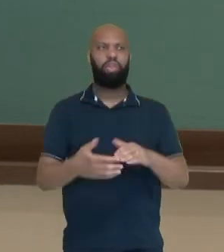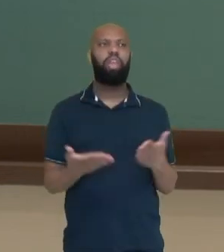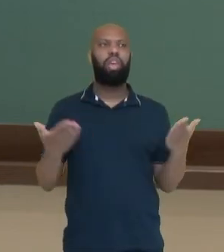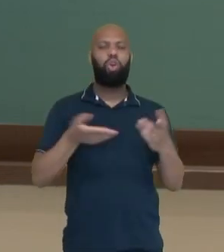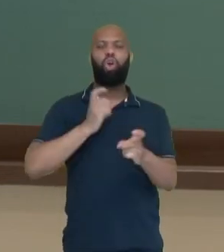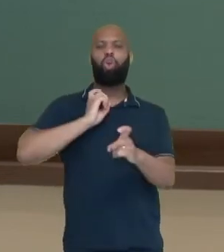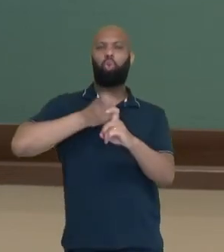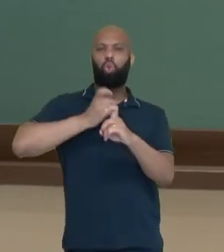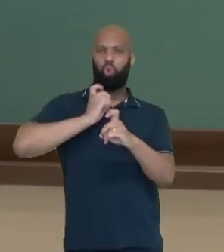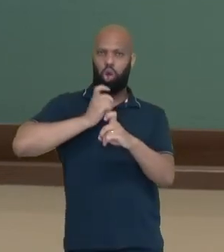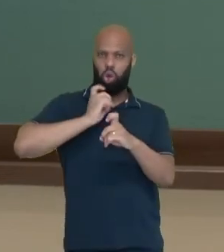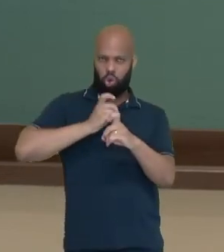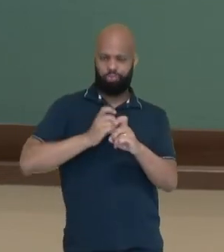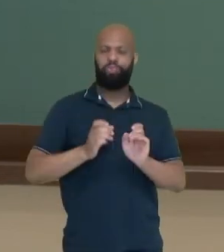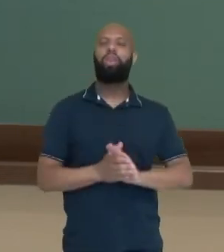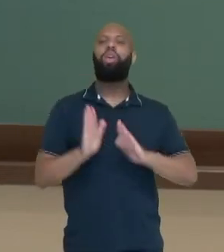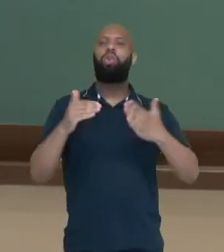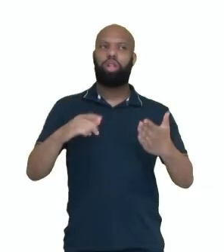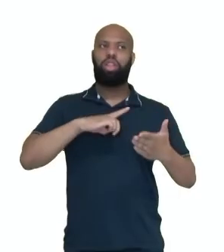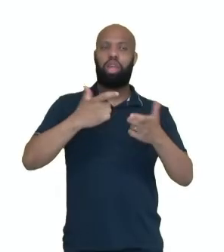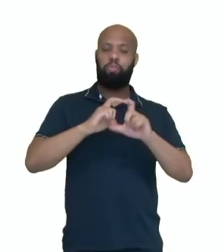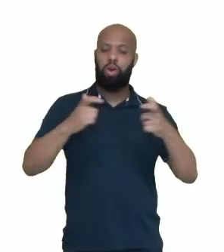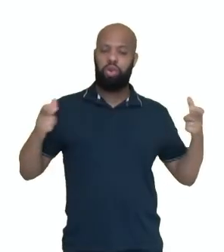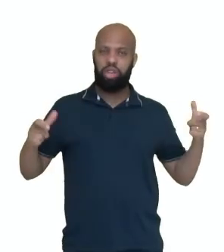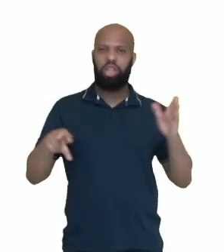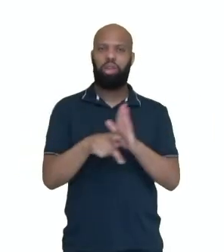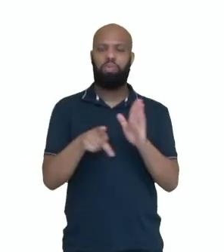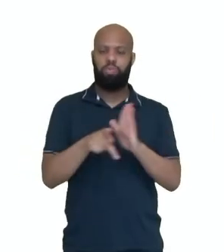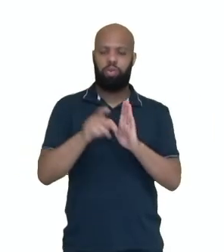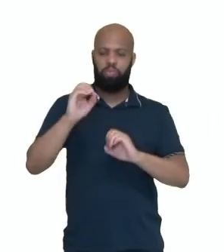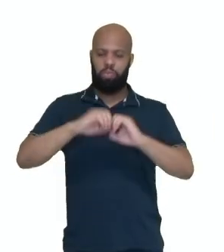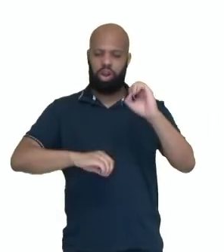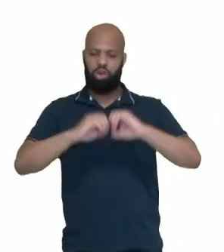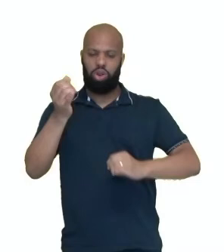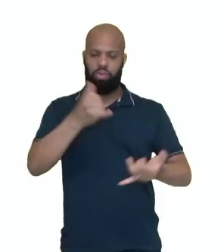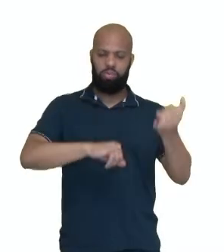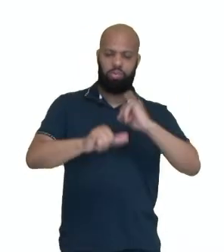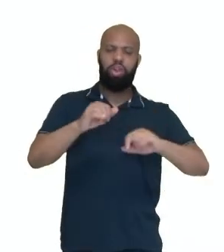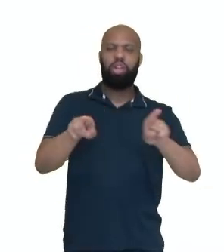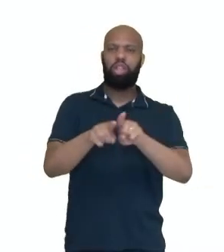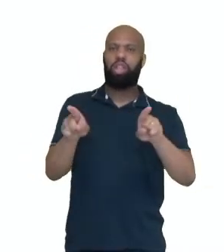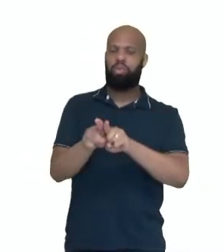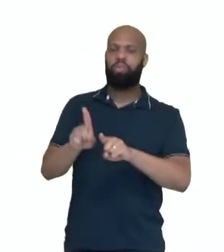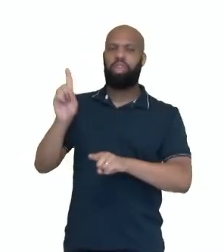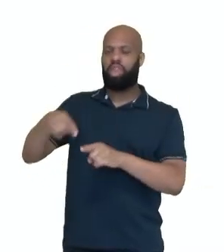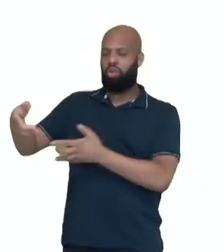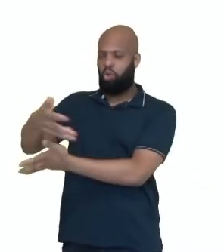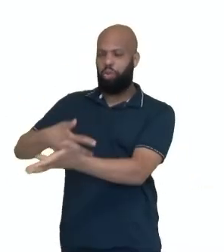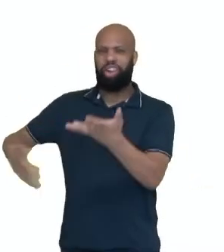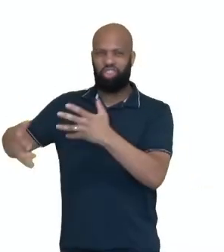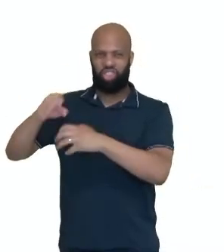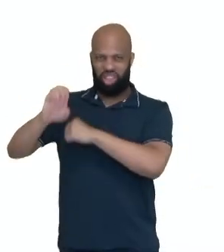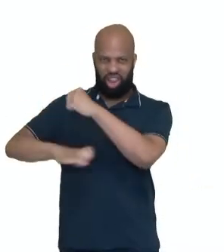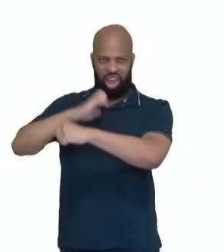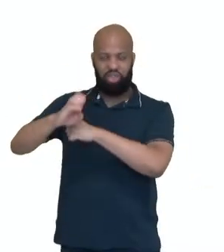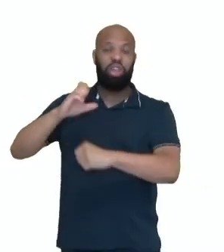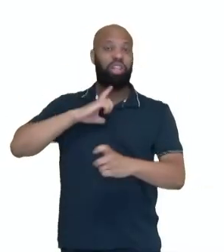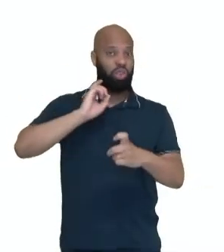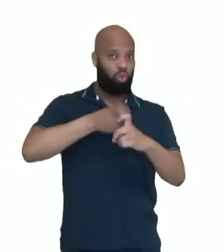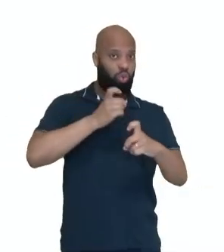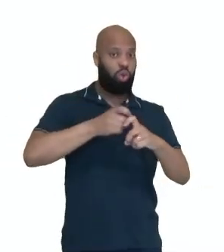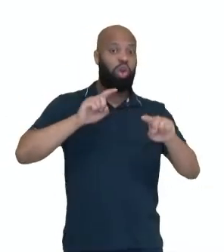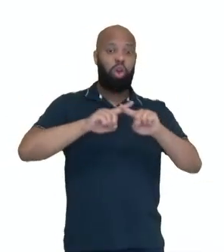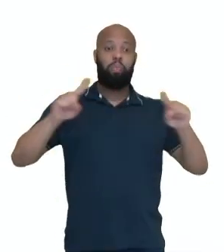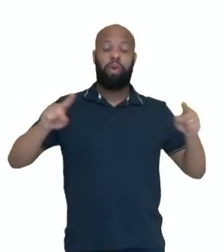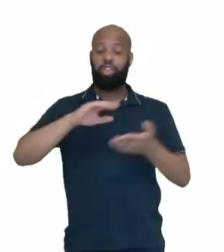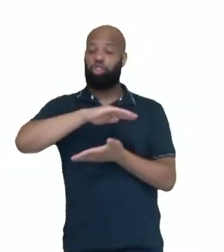Falando agora sobre dureza, a maioria dos compostos moleculares e covalentes apresentam alta dureza, com exceção do grafite, que